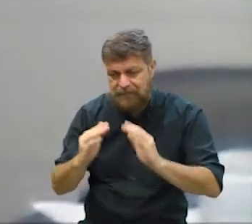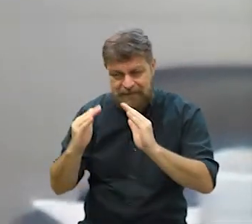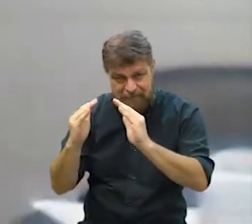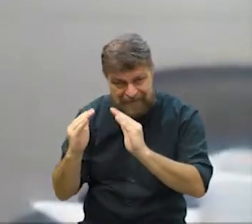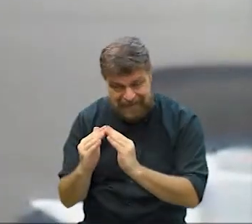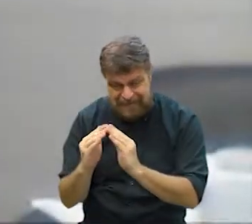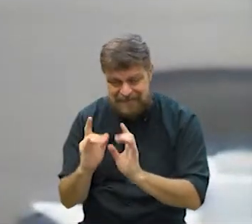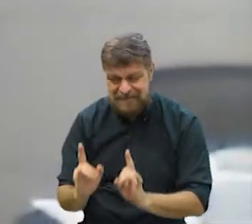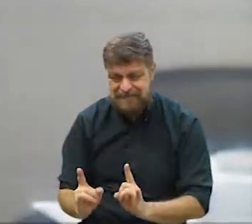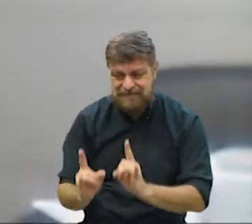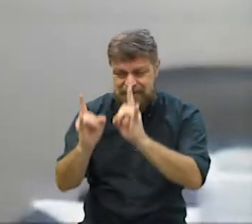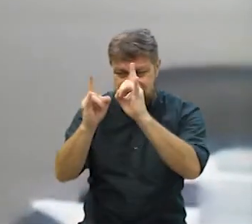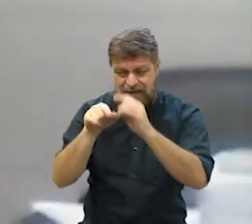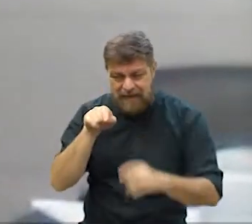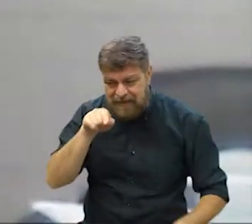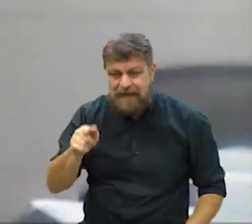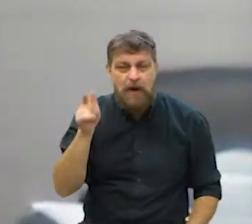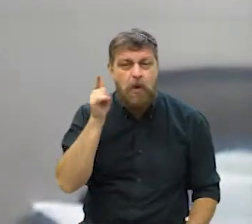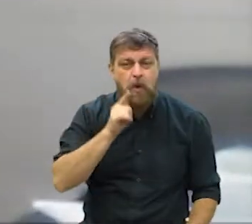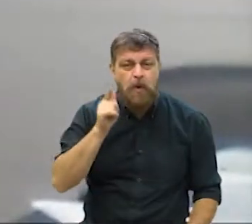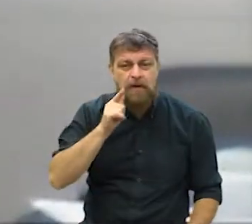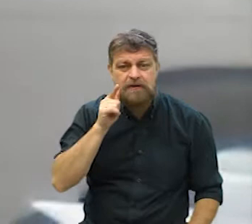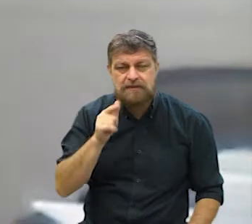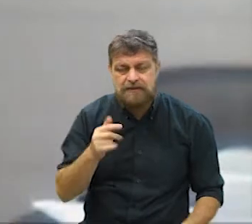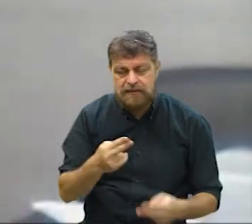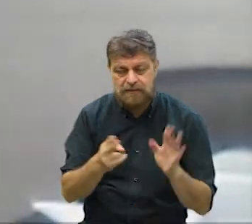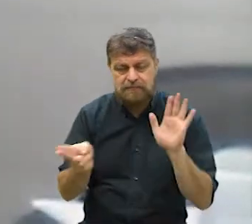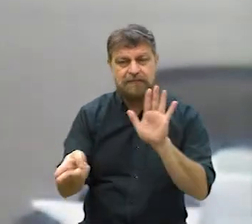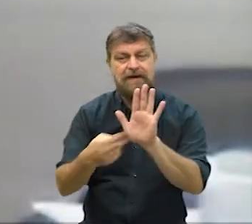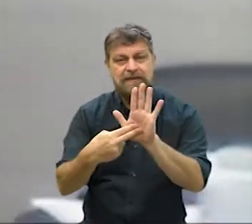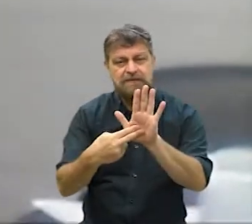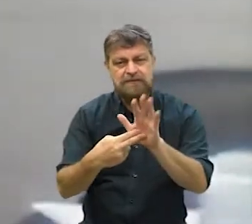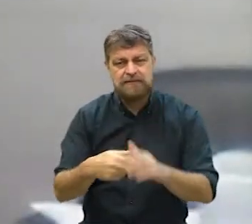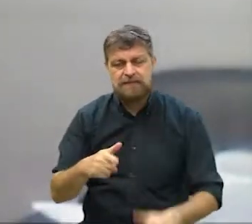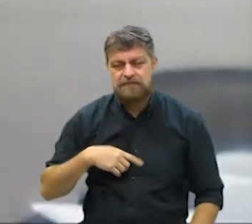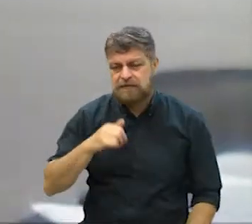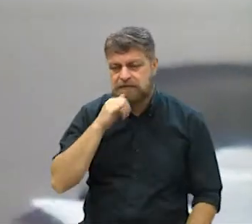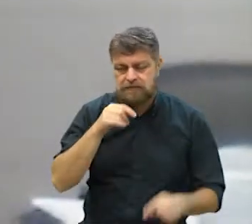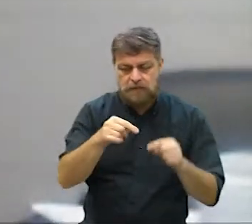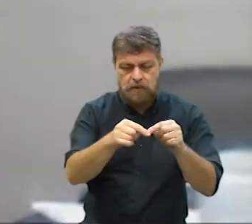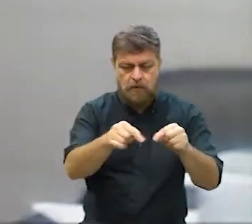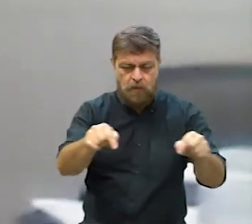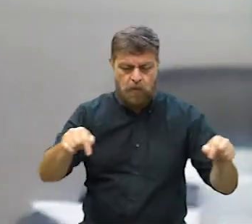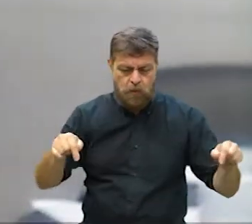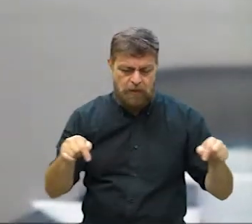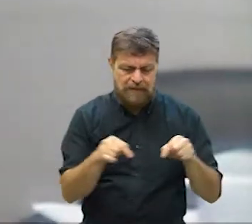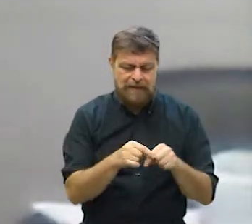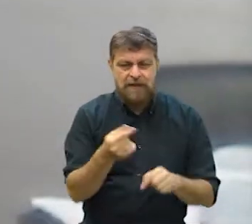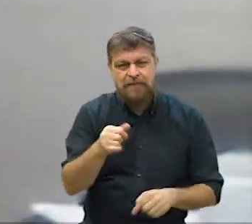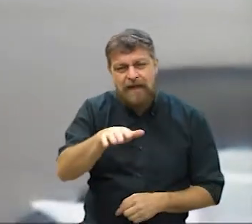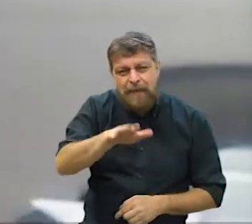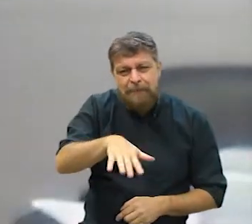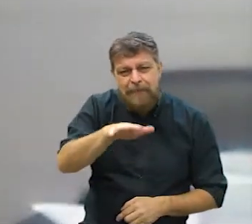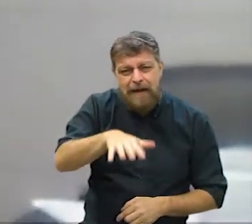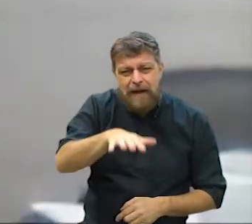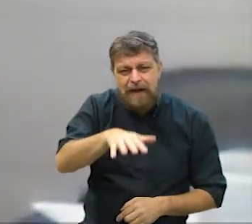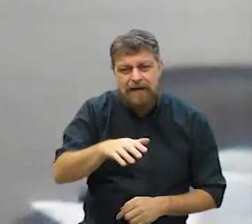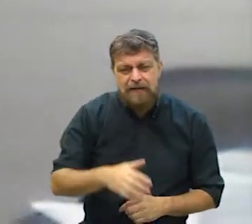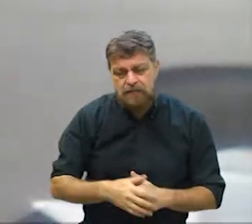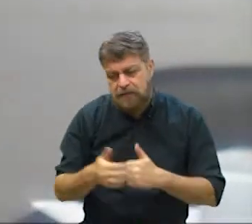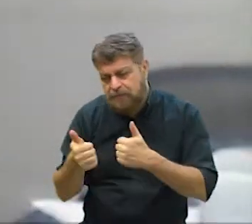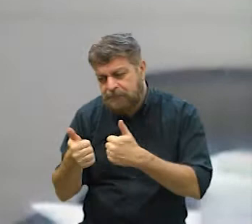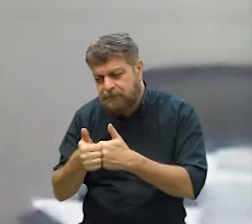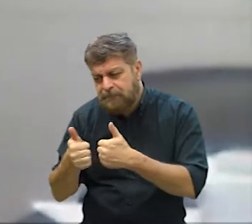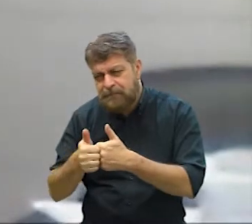opções de moradias que eles tenham condições de assumir, né? Por exemplo, um terreno mais barato,